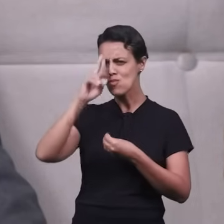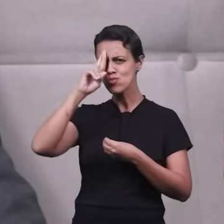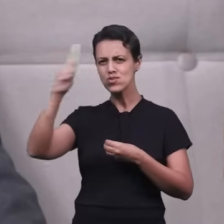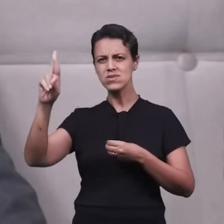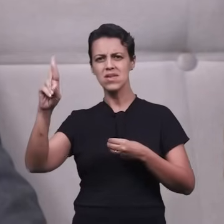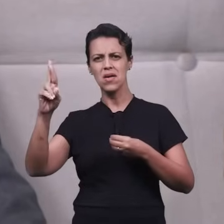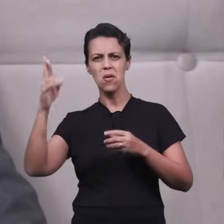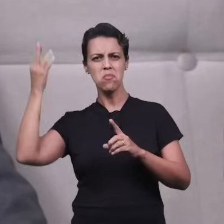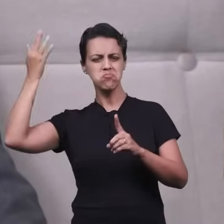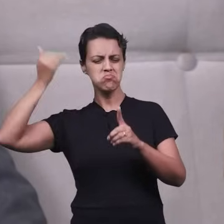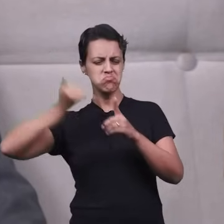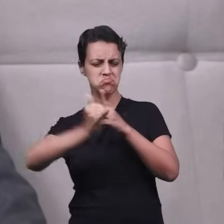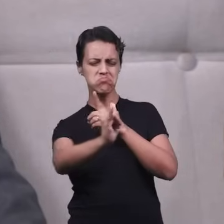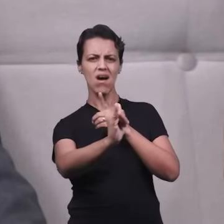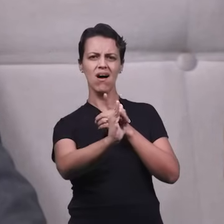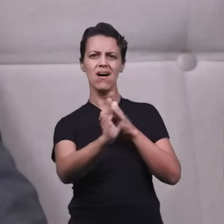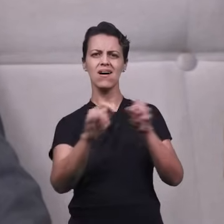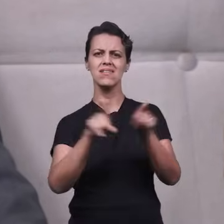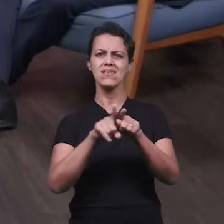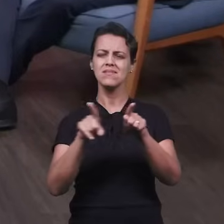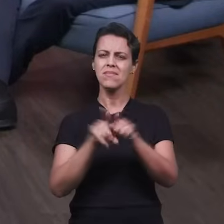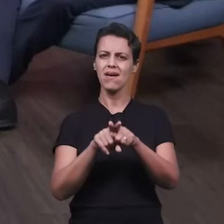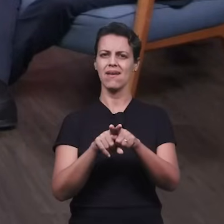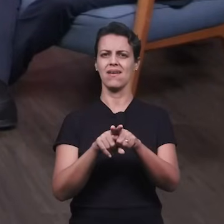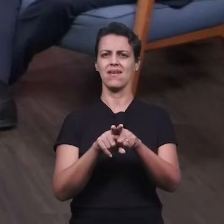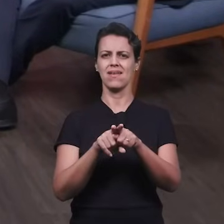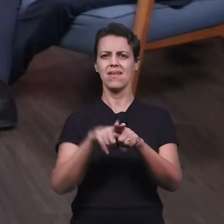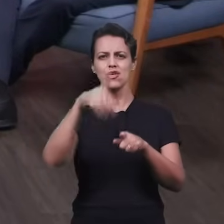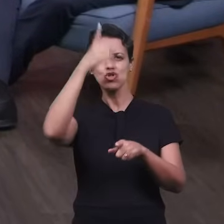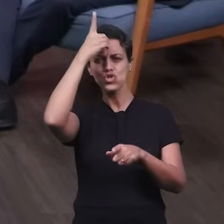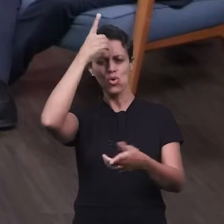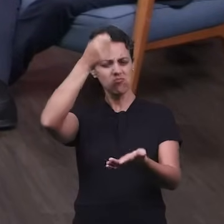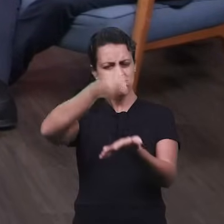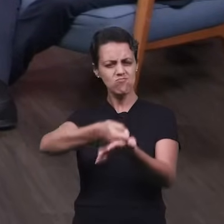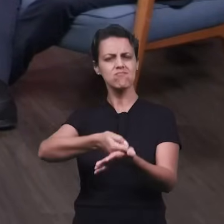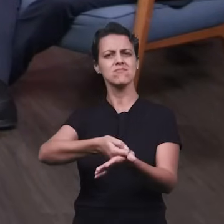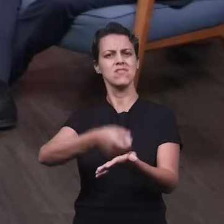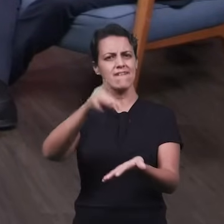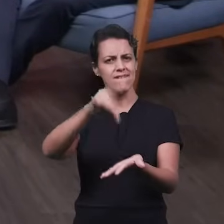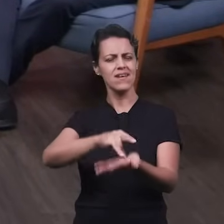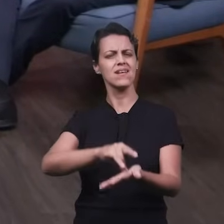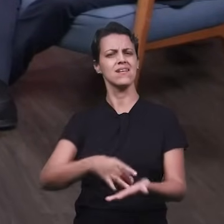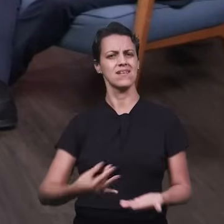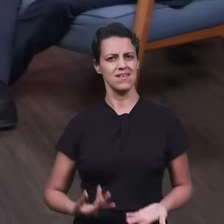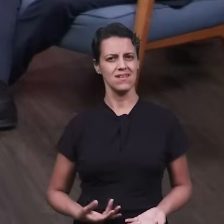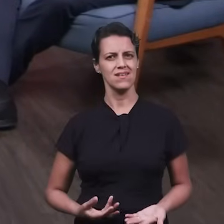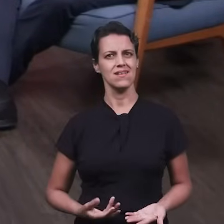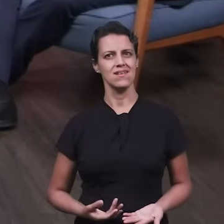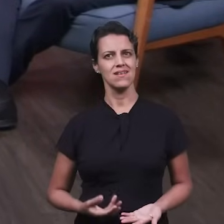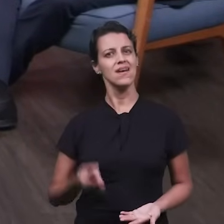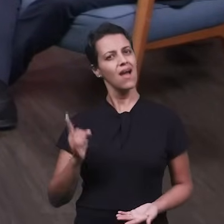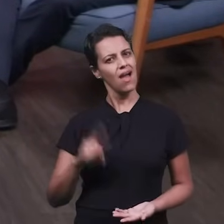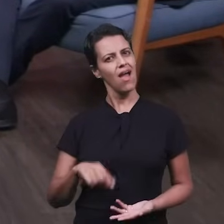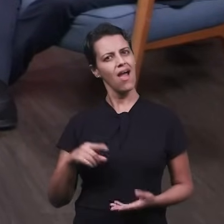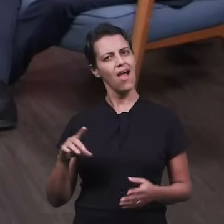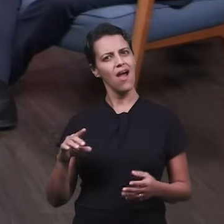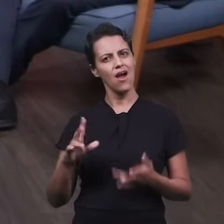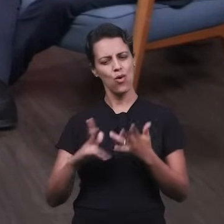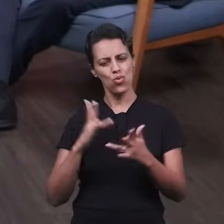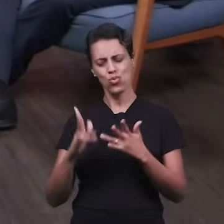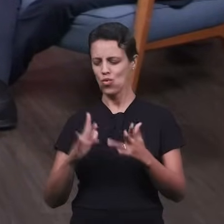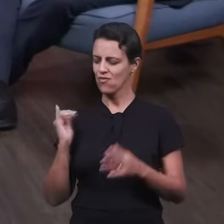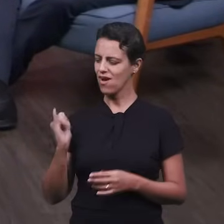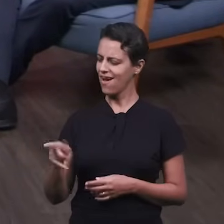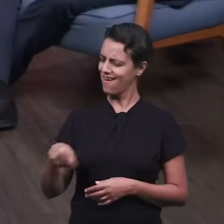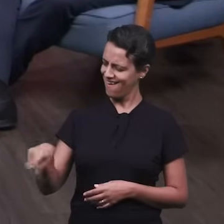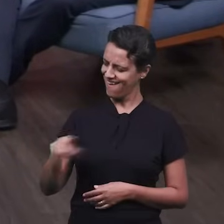falando palavra profética. Os dons se confirmando. É o que o povo... A igreja precisa ouvir isso, né? Isso aí é o noivo dizendo